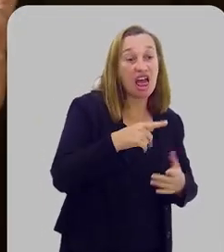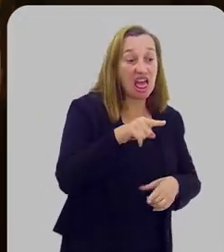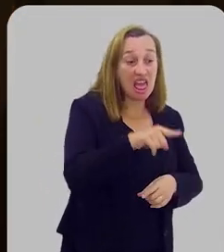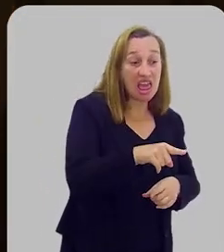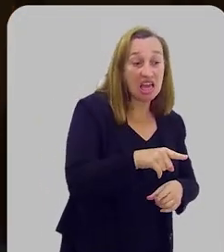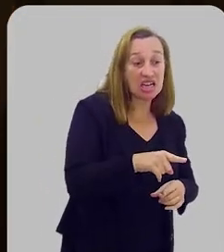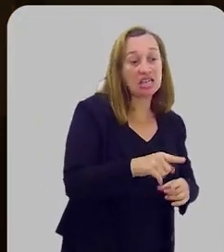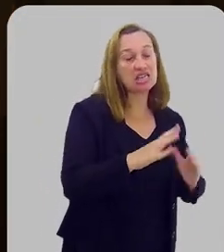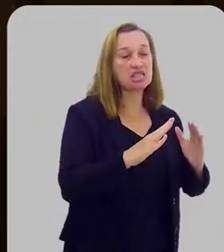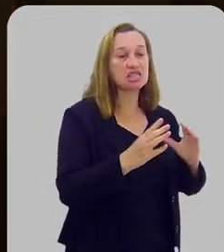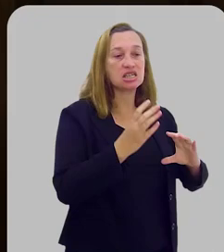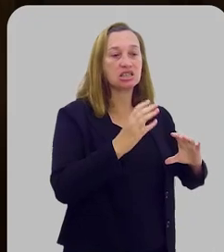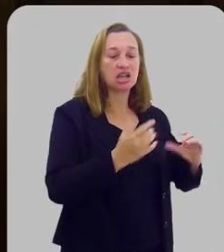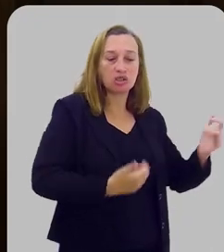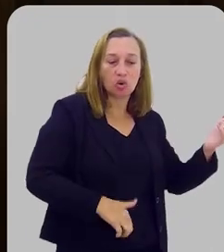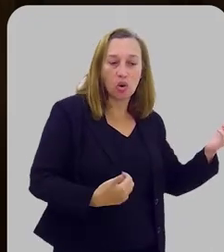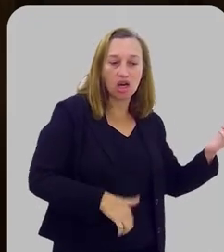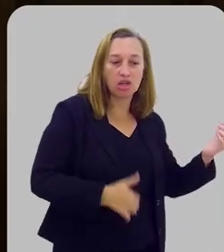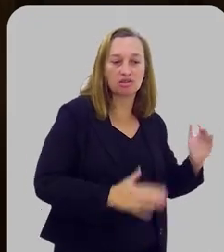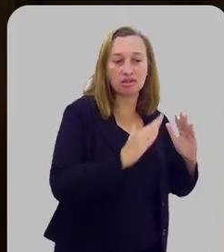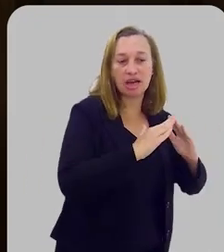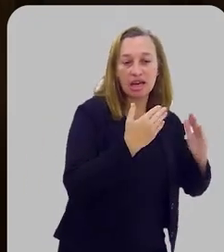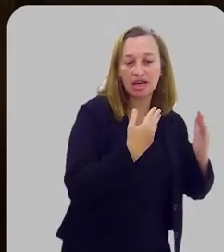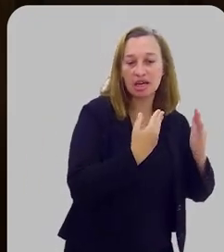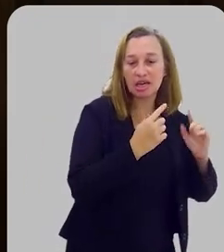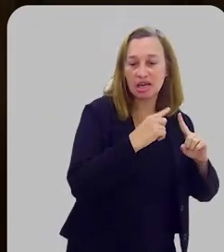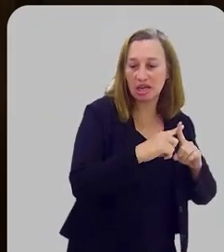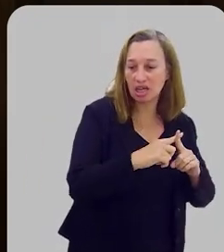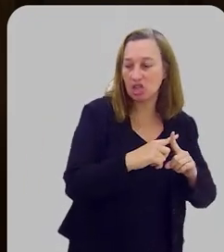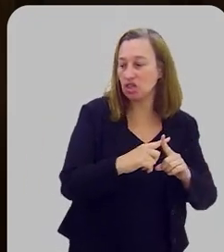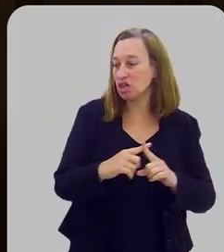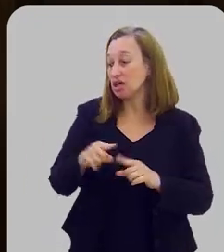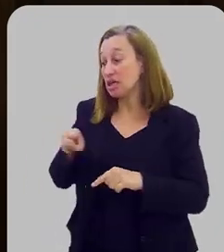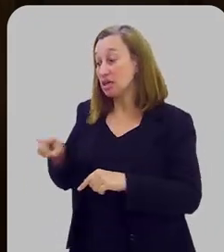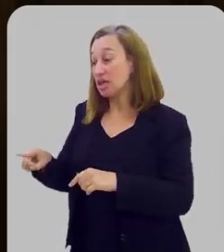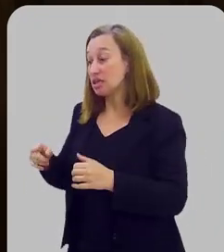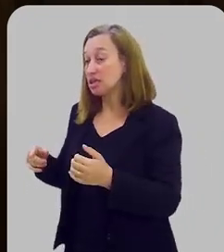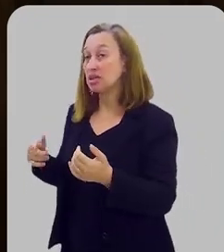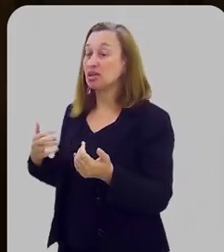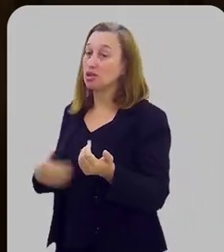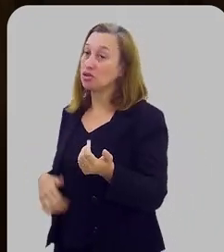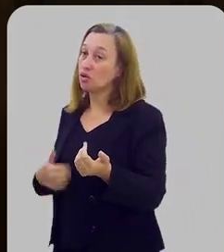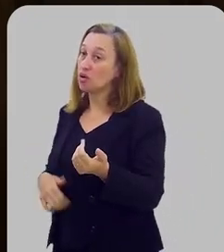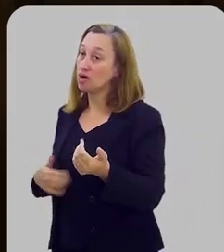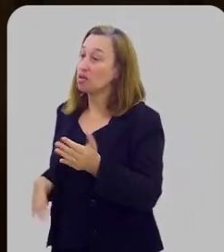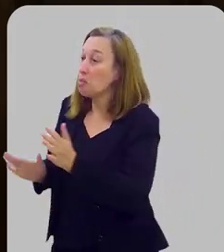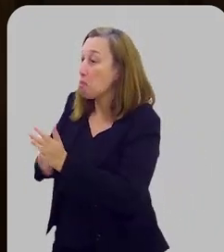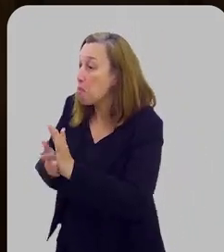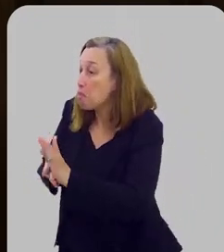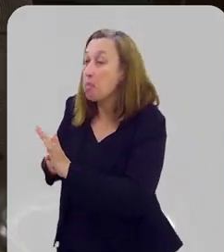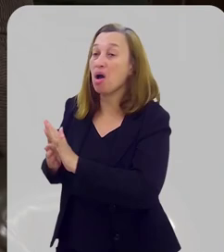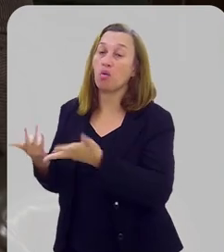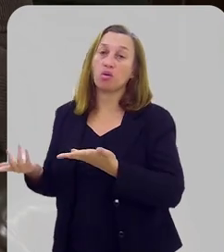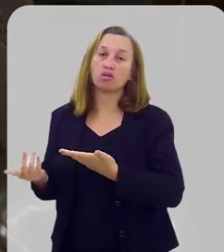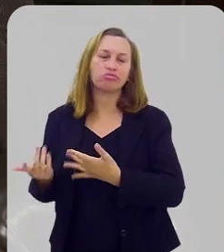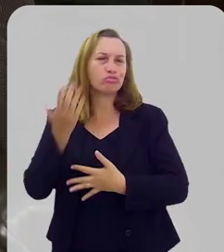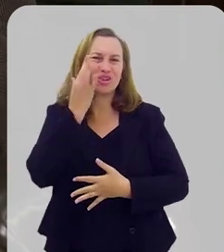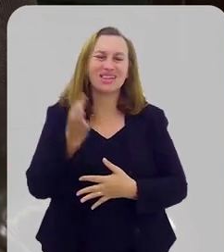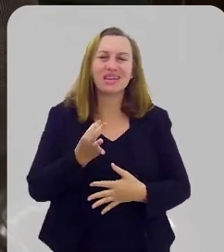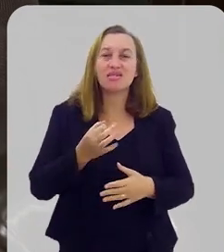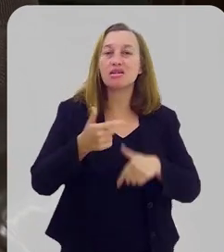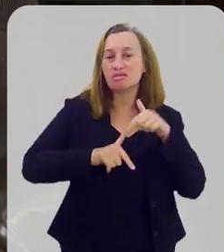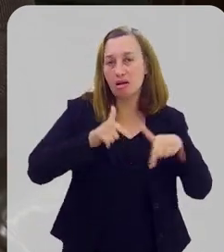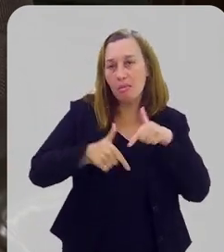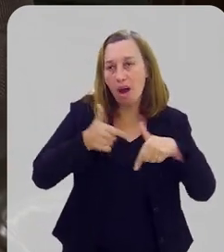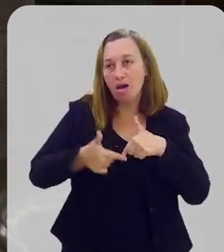tocar na igreja cara coloca tua salvação dúv pezinho ali né e não entende Que trabalho é trabalho trabalho é trabalho eu eu eu quero perguntar aqui